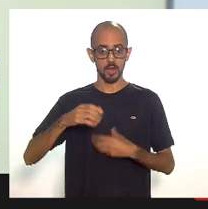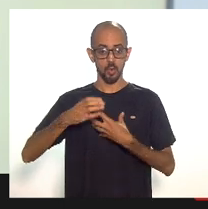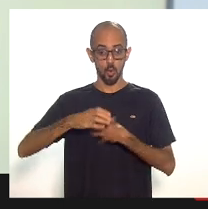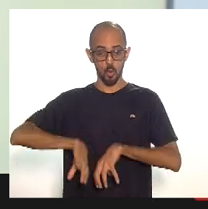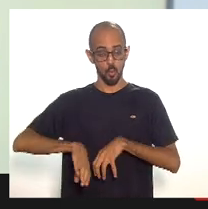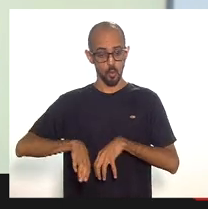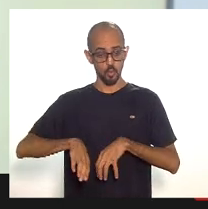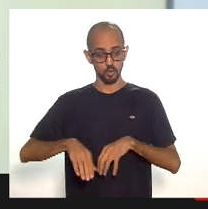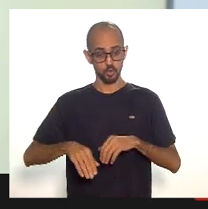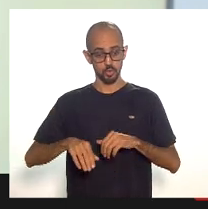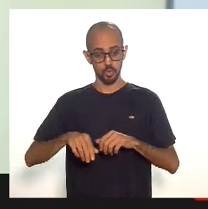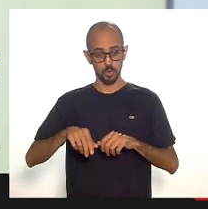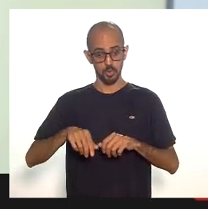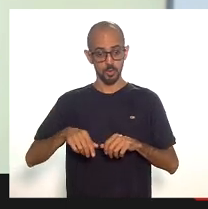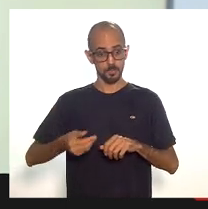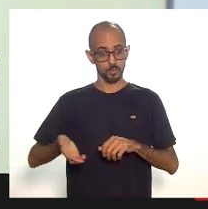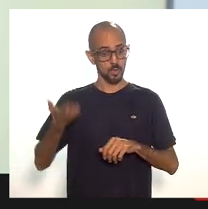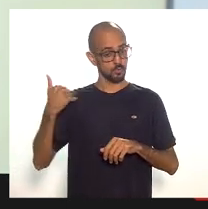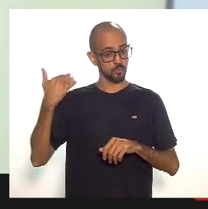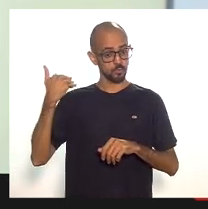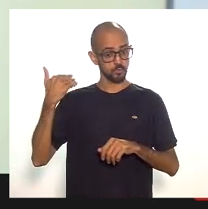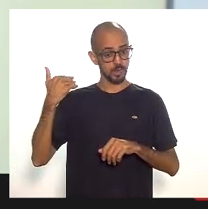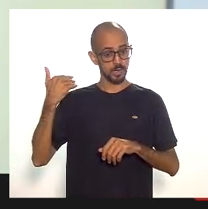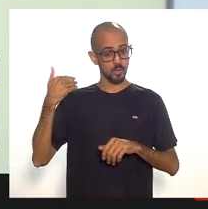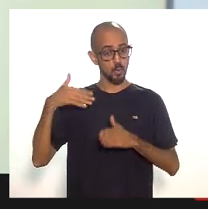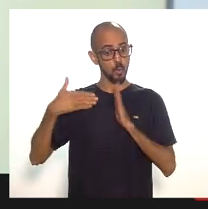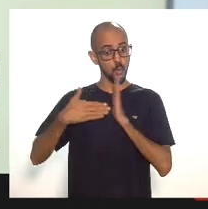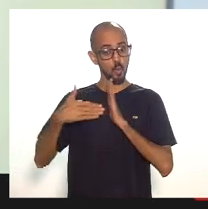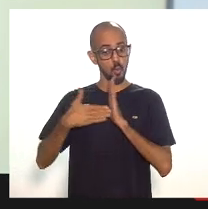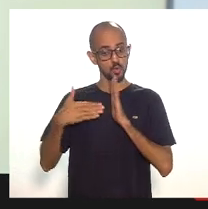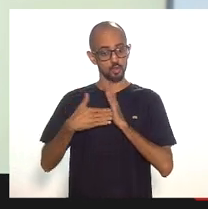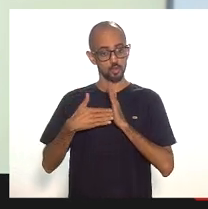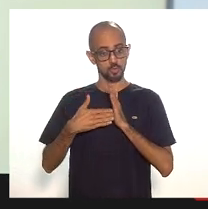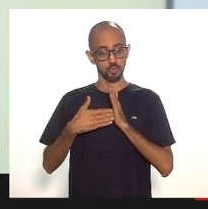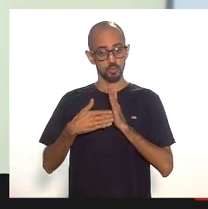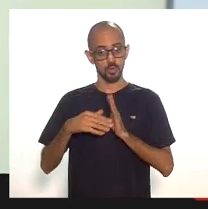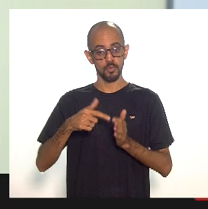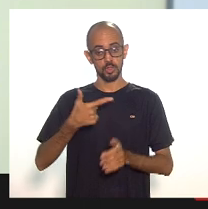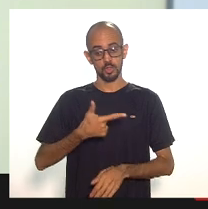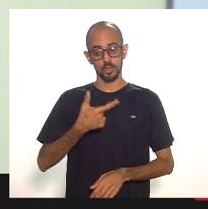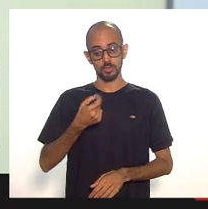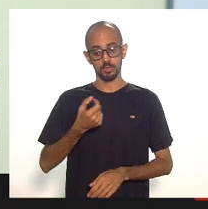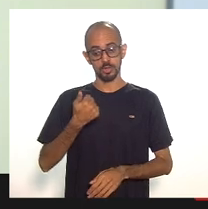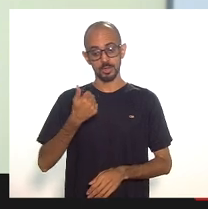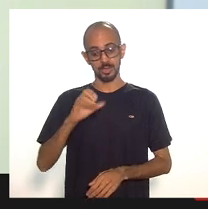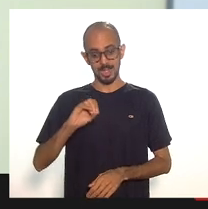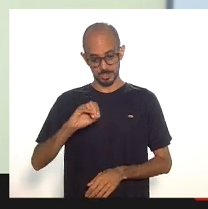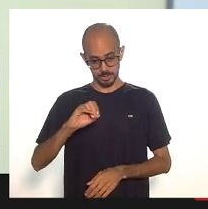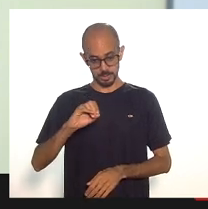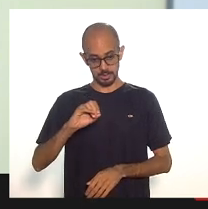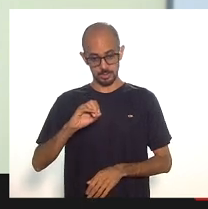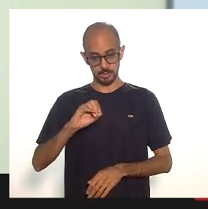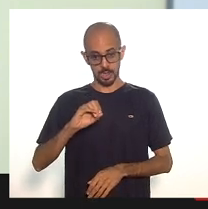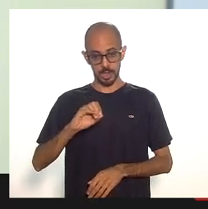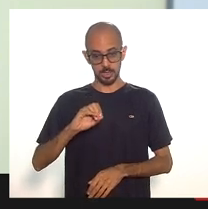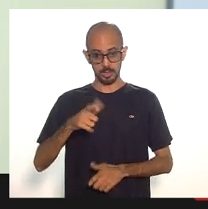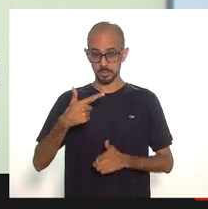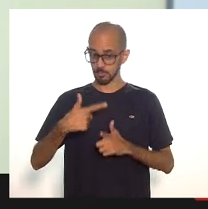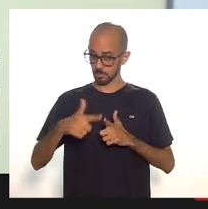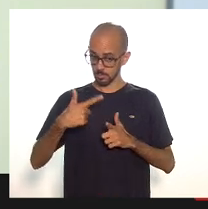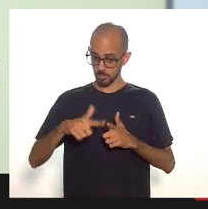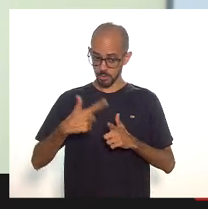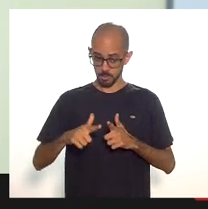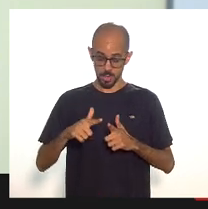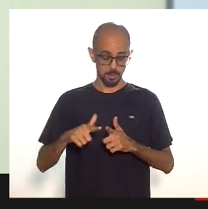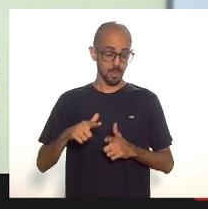público que houve para a contratação de servidores ocorreu em 2010 e essa deficiência realmente